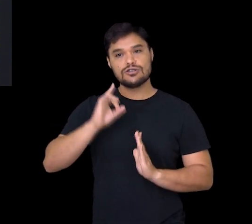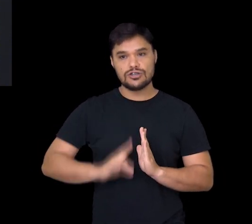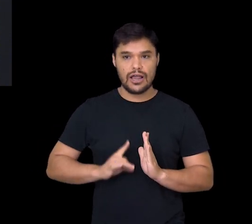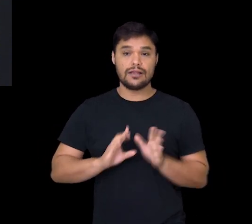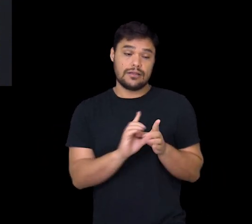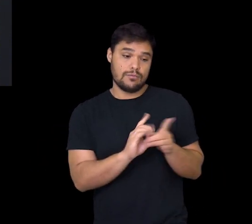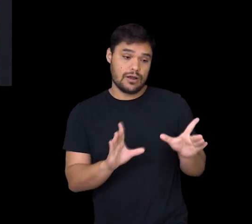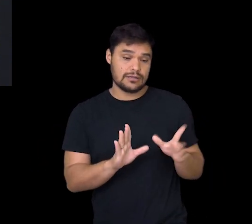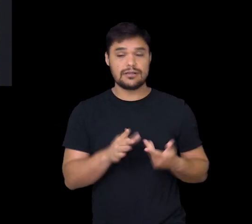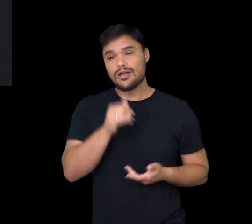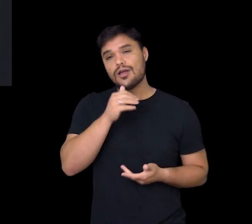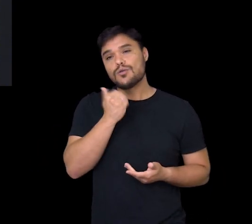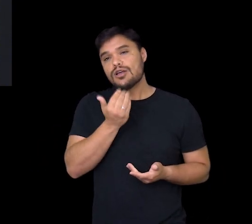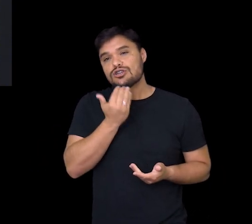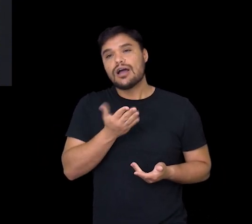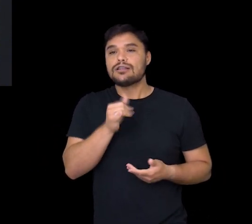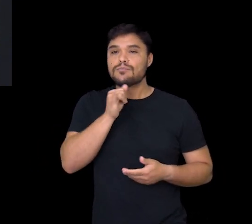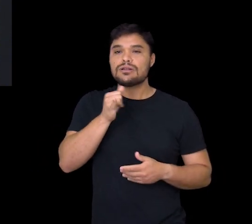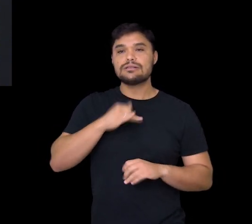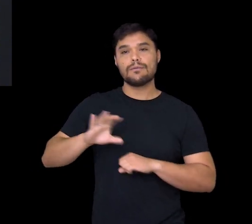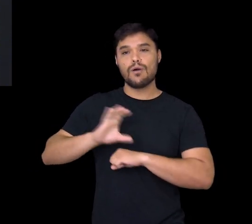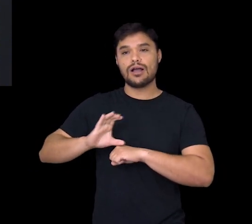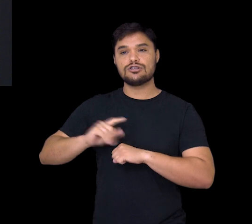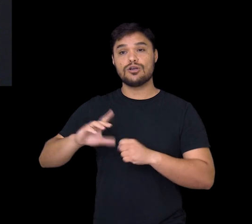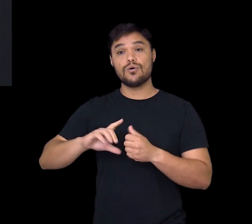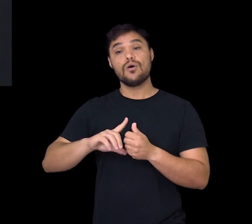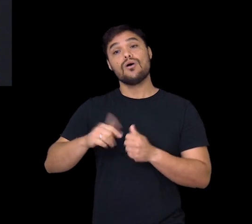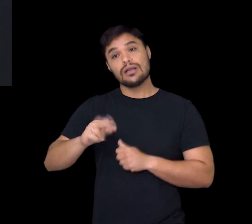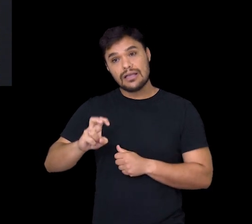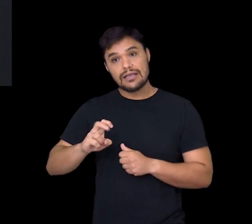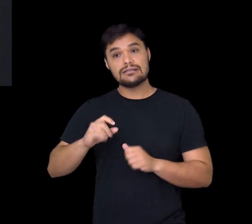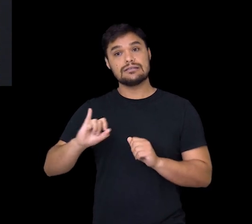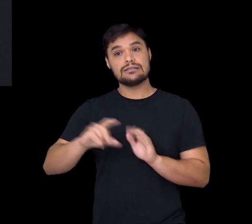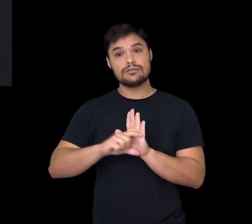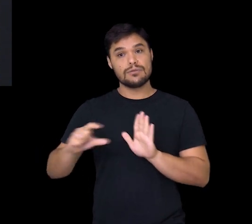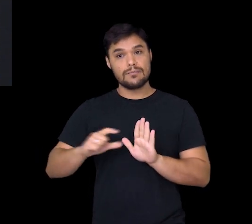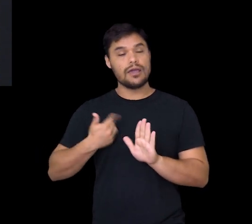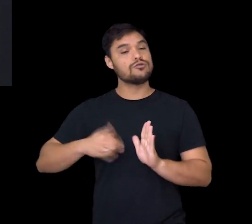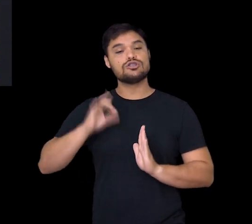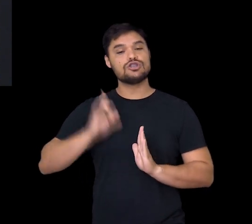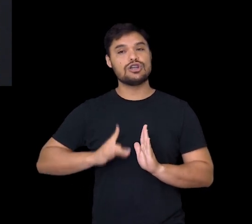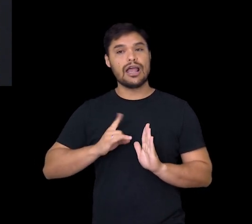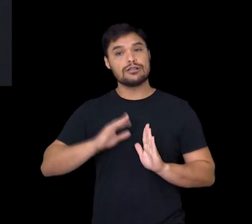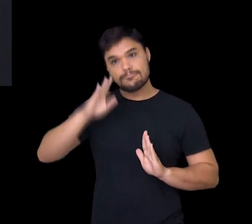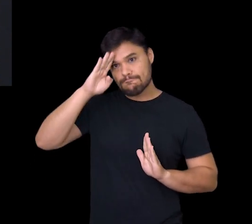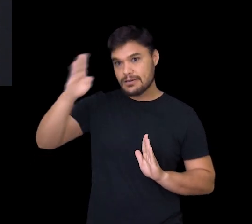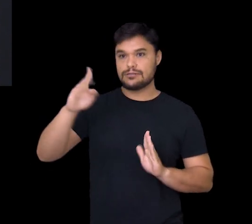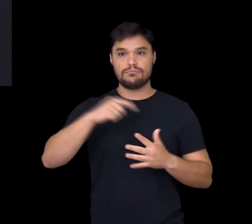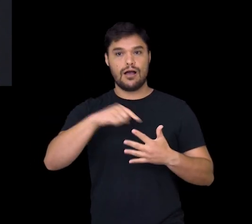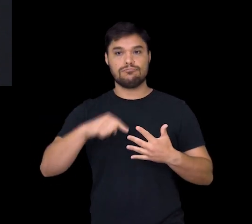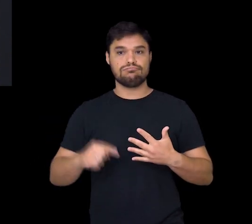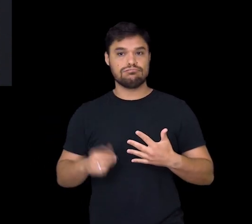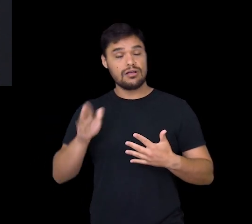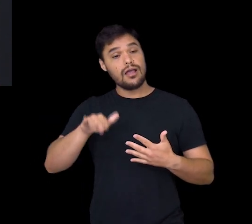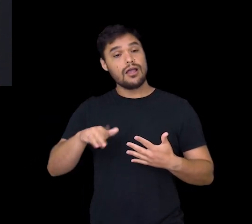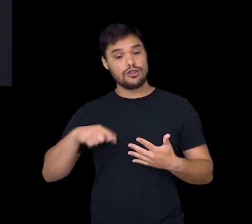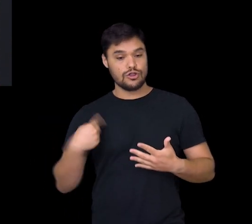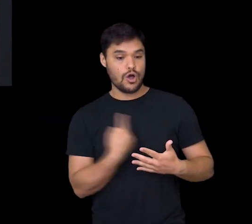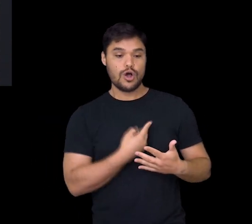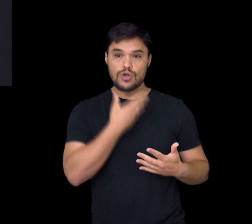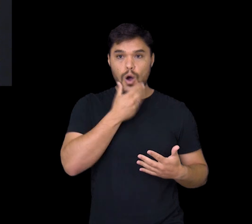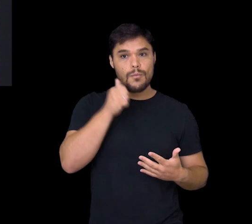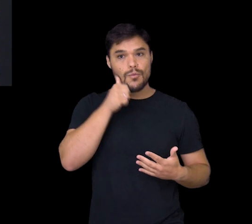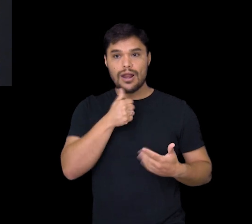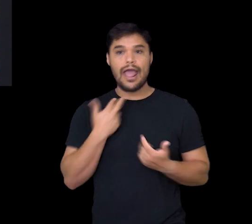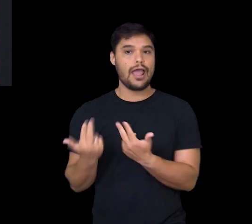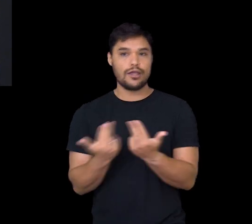de democracia. Não adianta a gente ter na Constituição, justamente no artigo 5º, inciso 1º, que é os direitos fundamentais de todos os cidadãos brasileiros, que homens